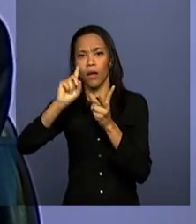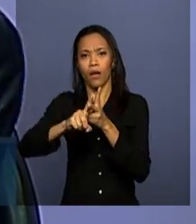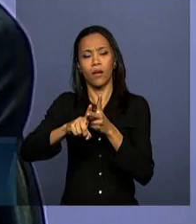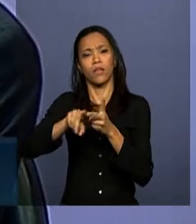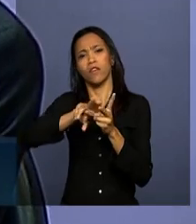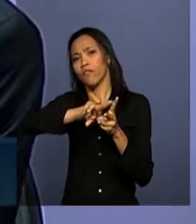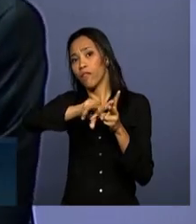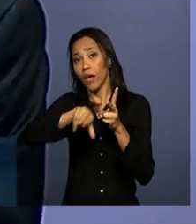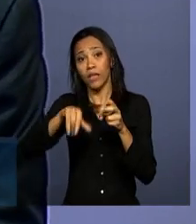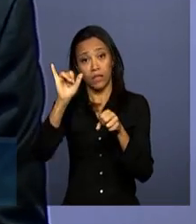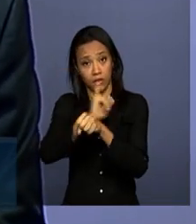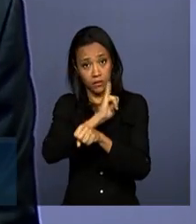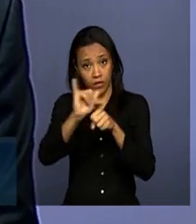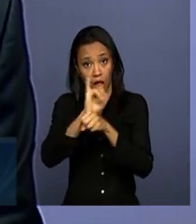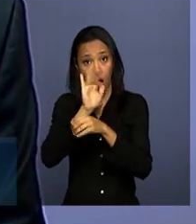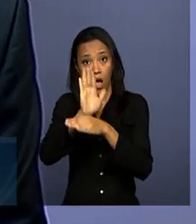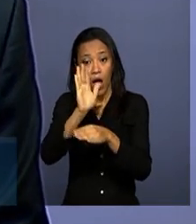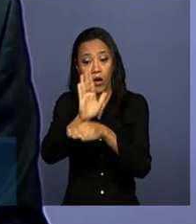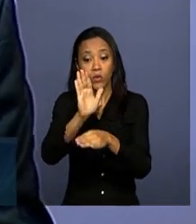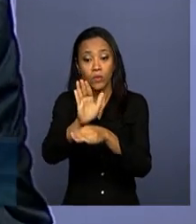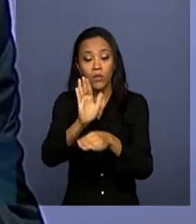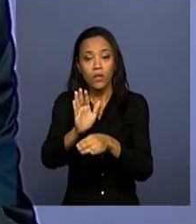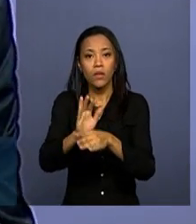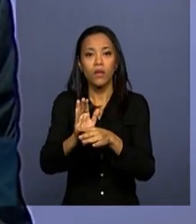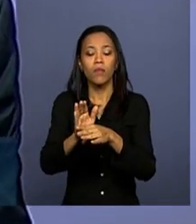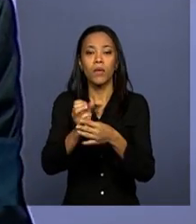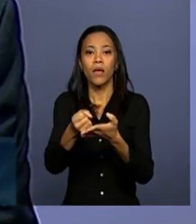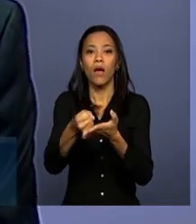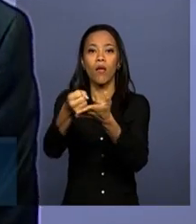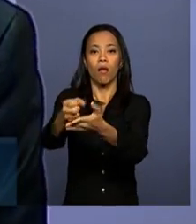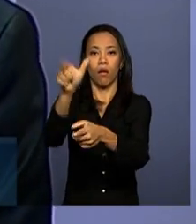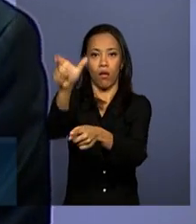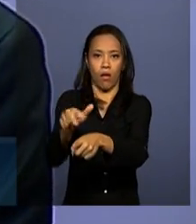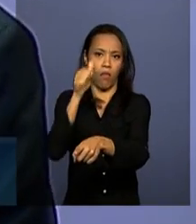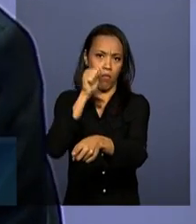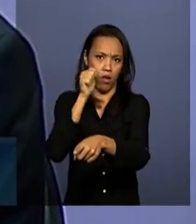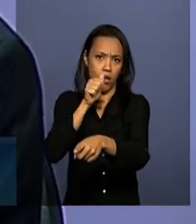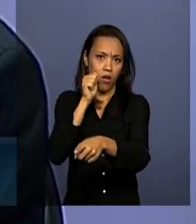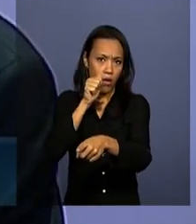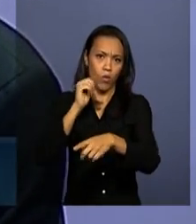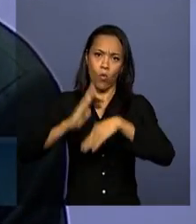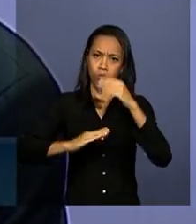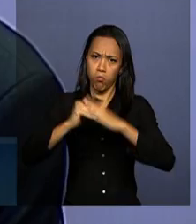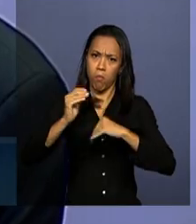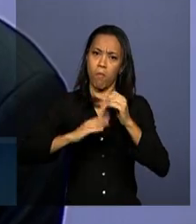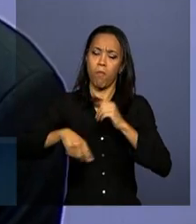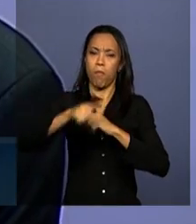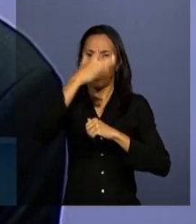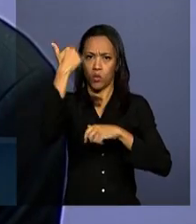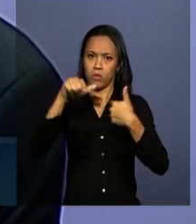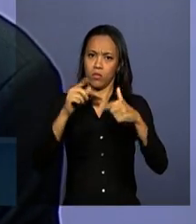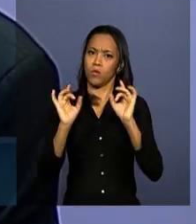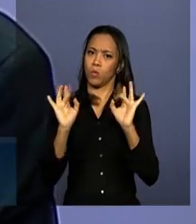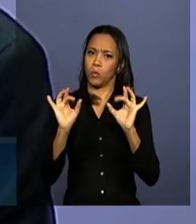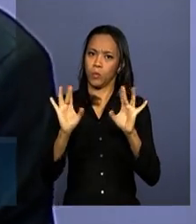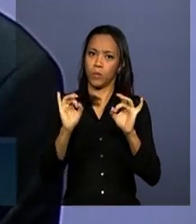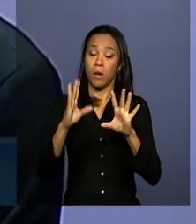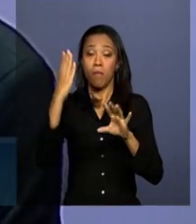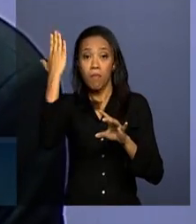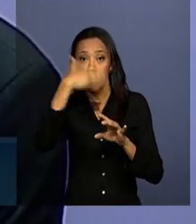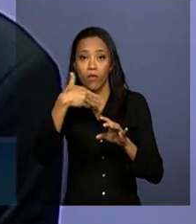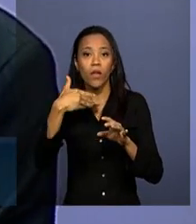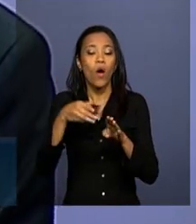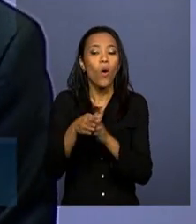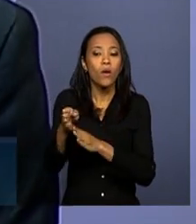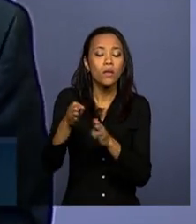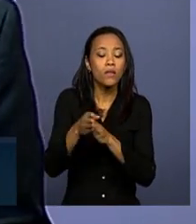os elementos colhidos com a devida qualificação para que possam se transformar nas provas necessárias para instruir